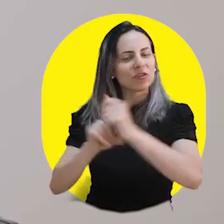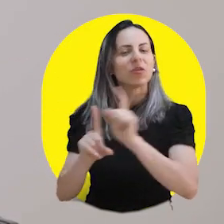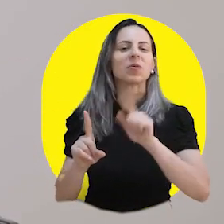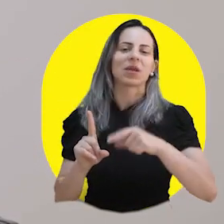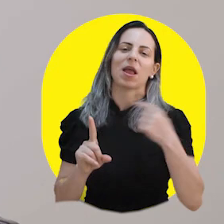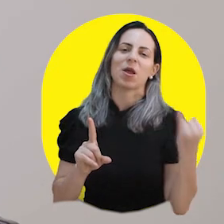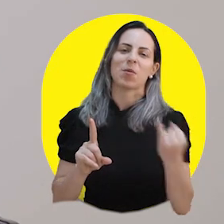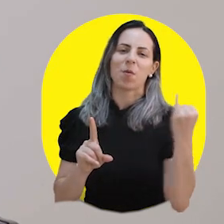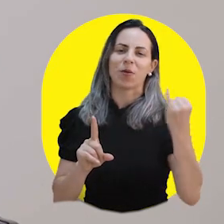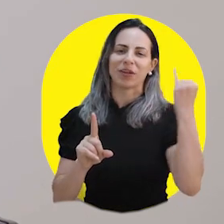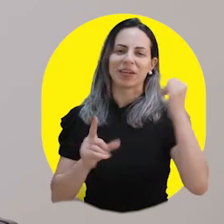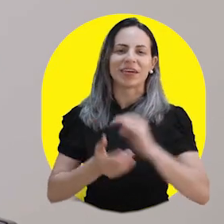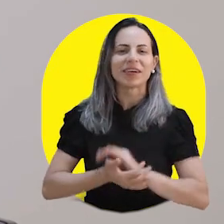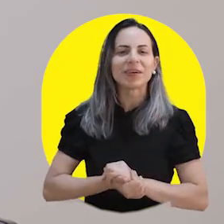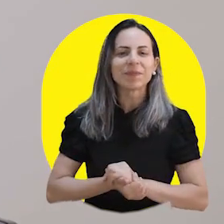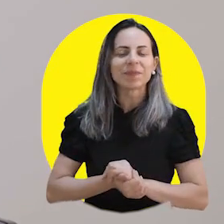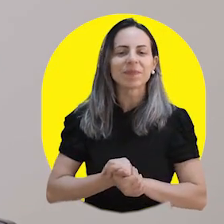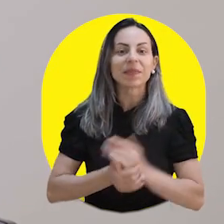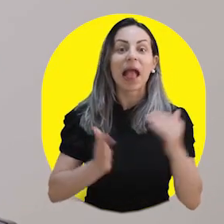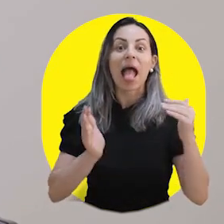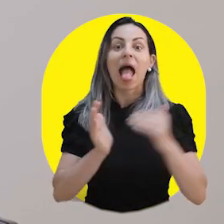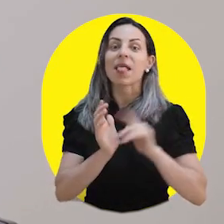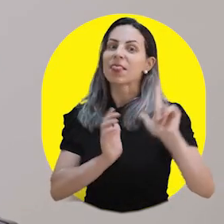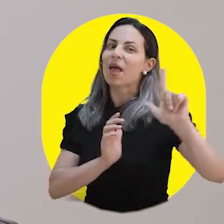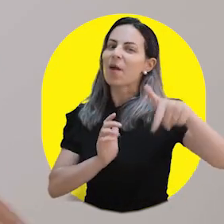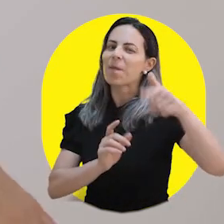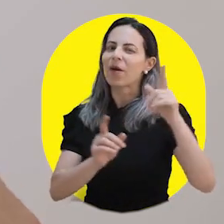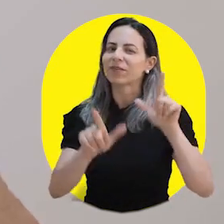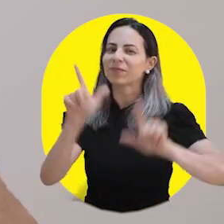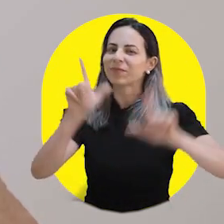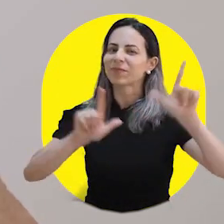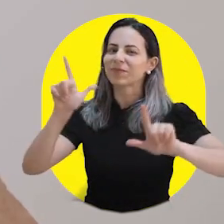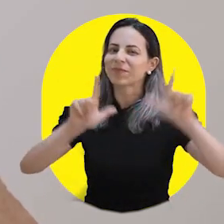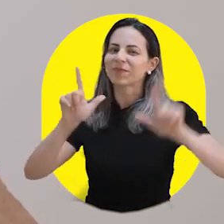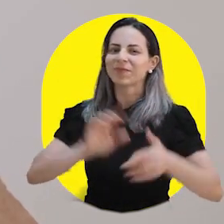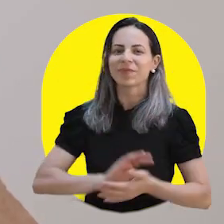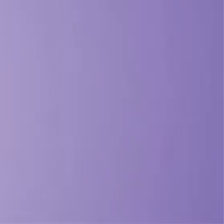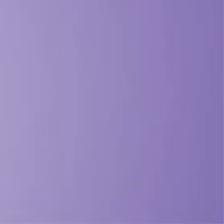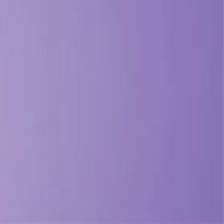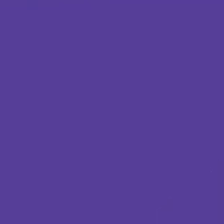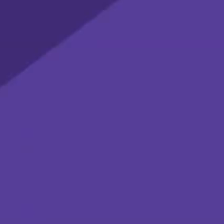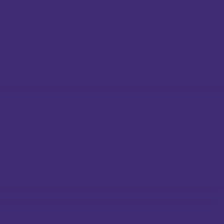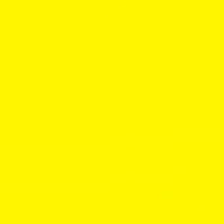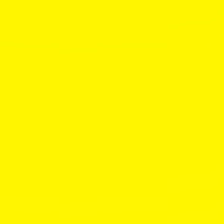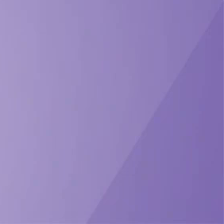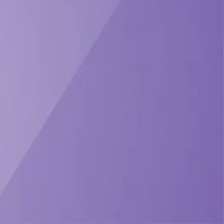dos programas sociais, para nós fazer importante, tá? E até o próximo programa, gente.